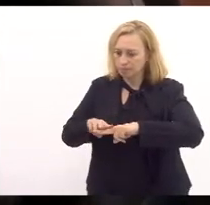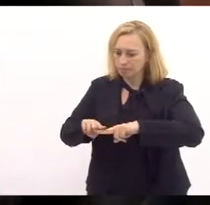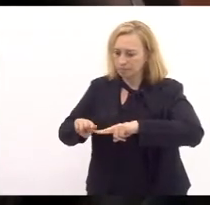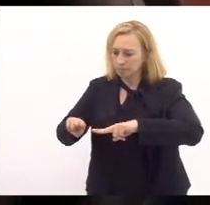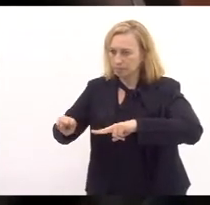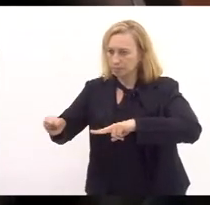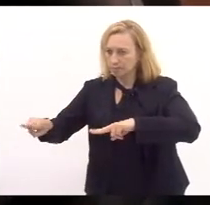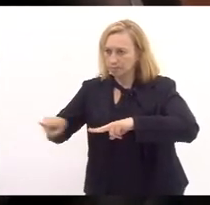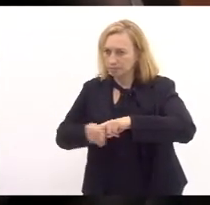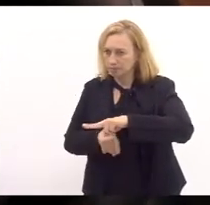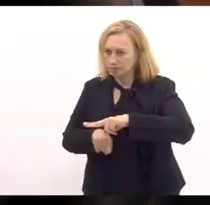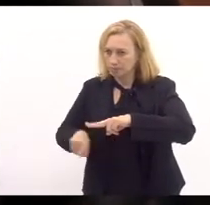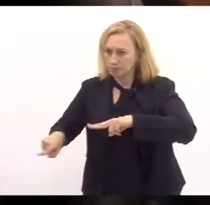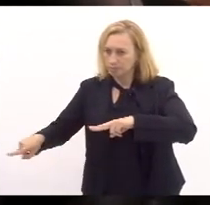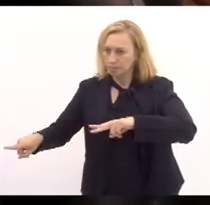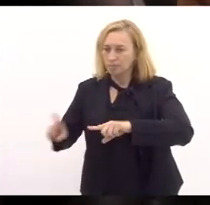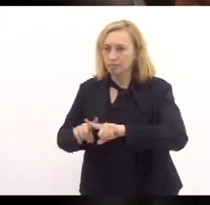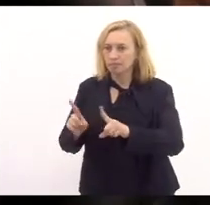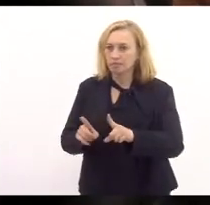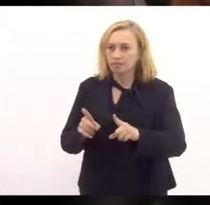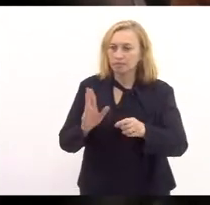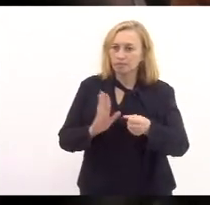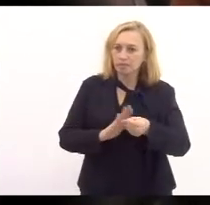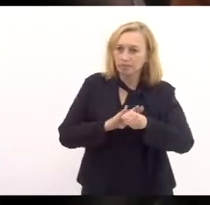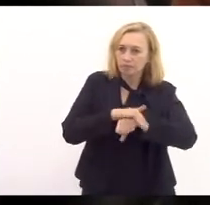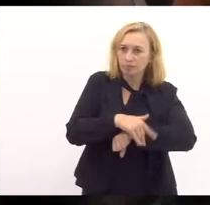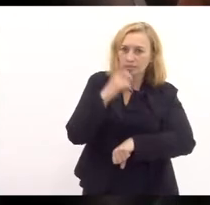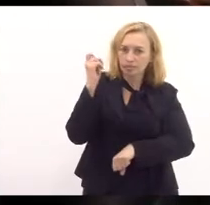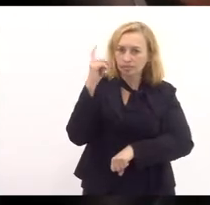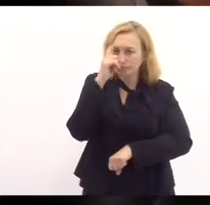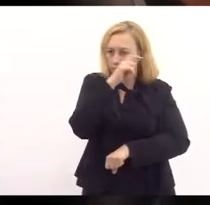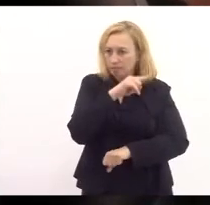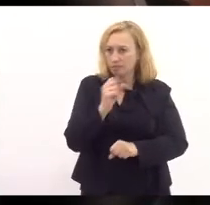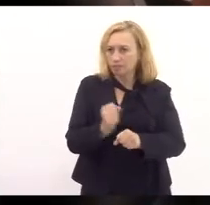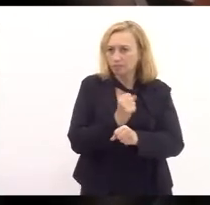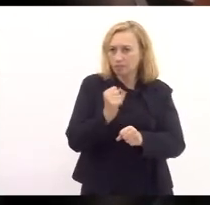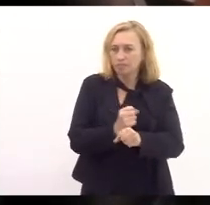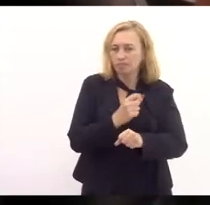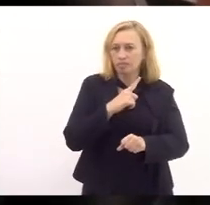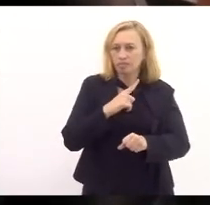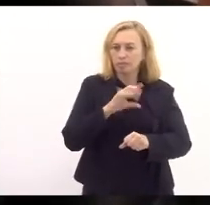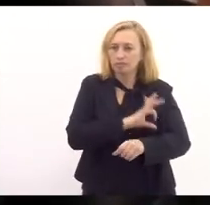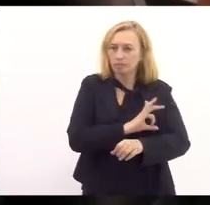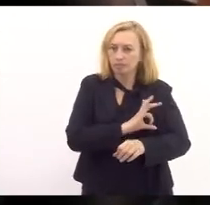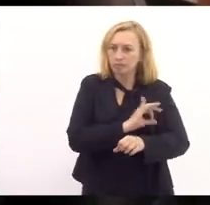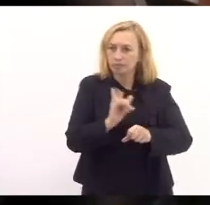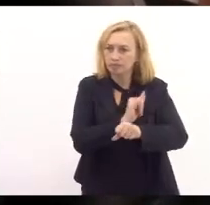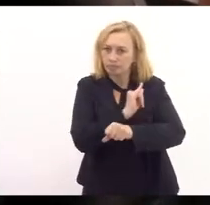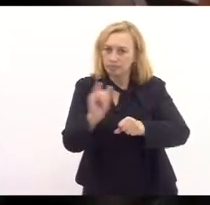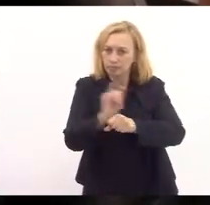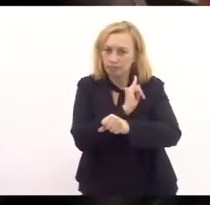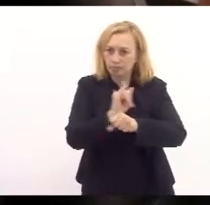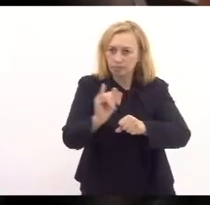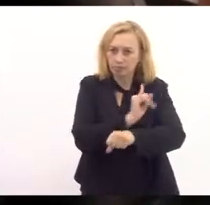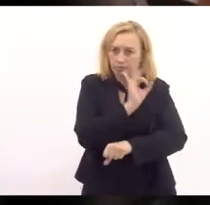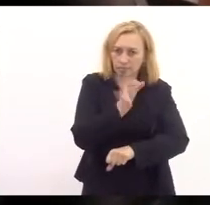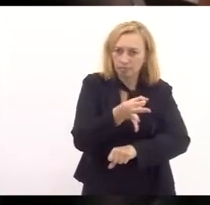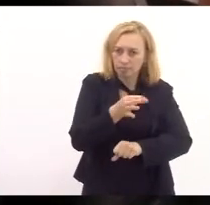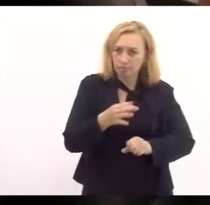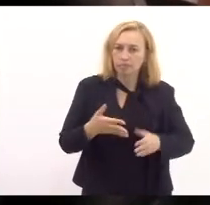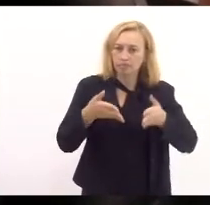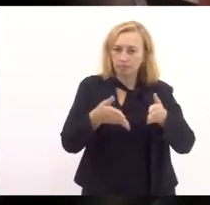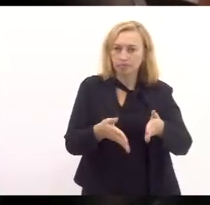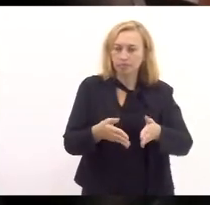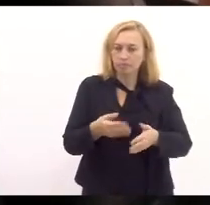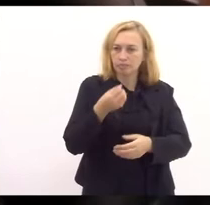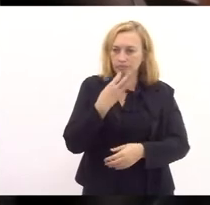e inviável de ser implementada a obra. A polícia imediatamente atuou, teve uma estratégia específica, pontual, que foi bem